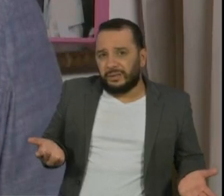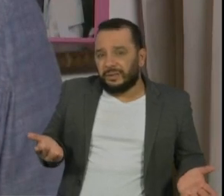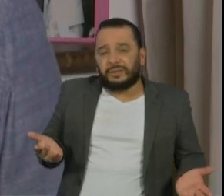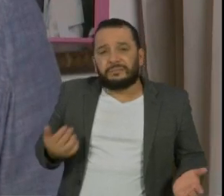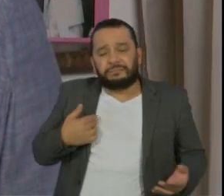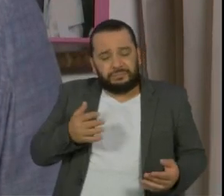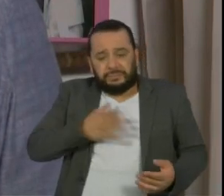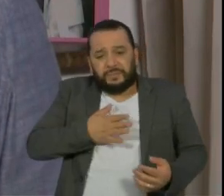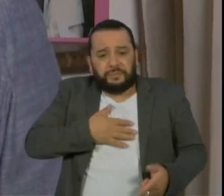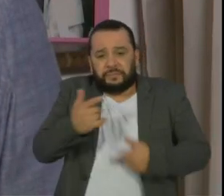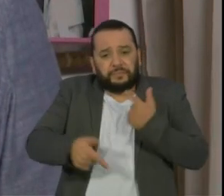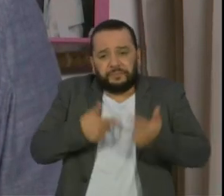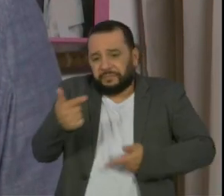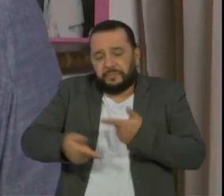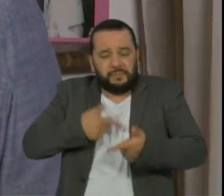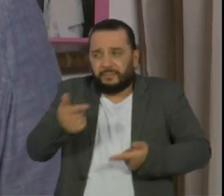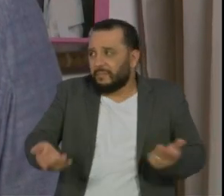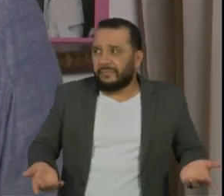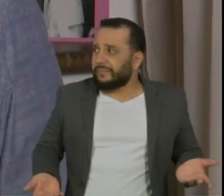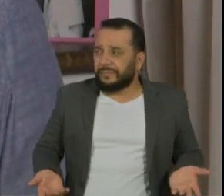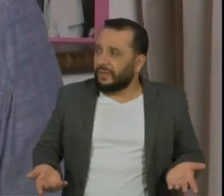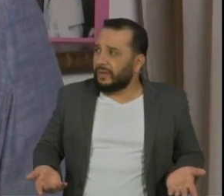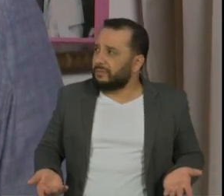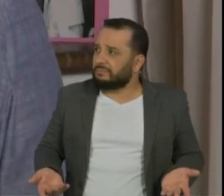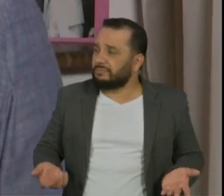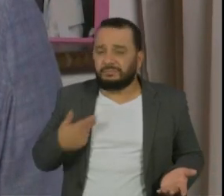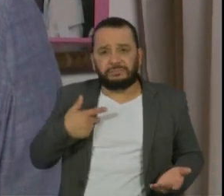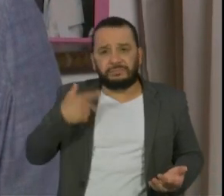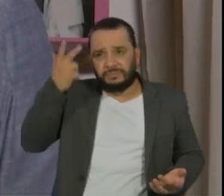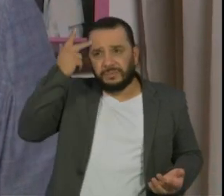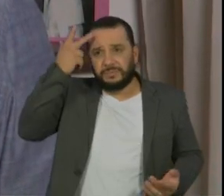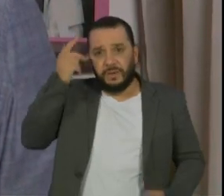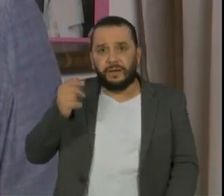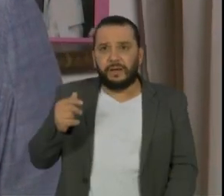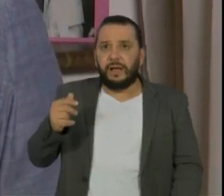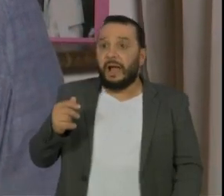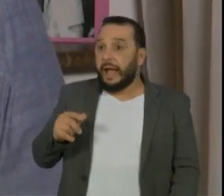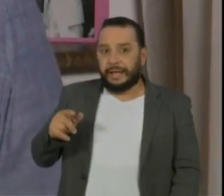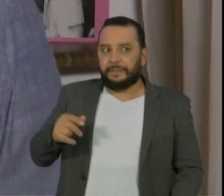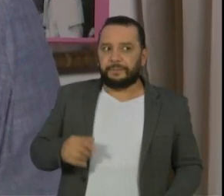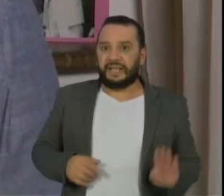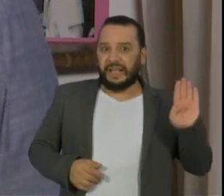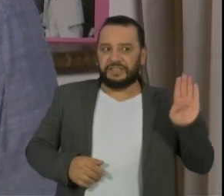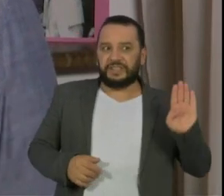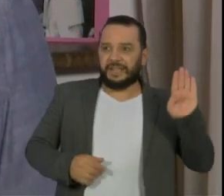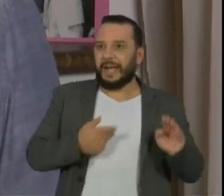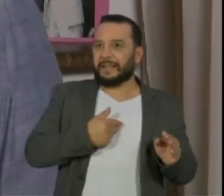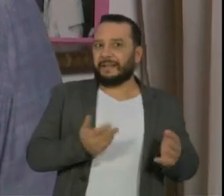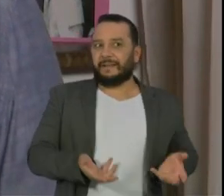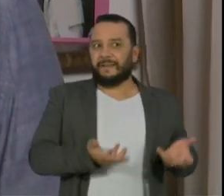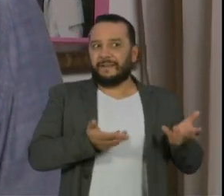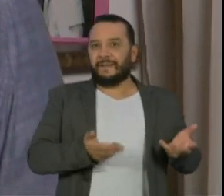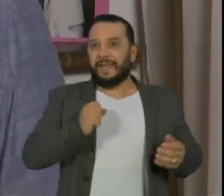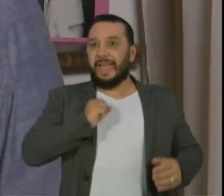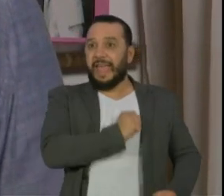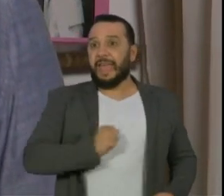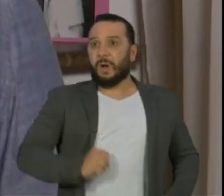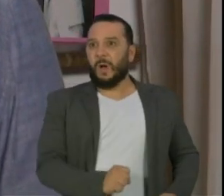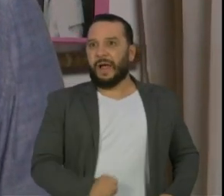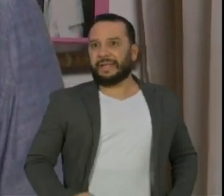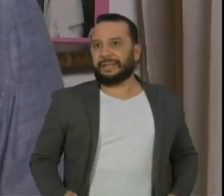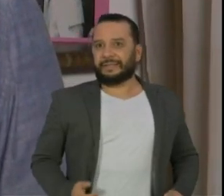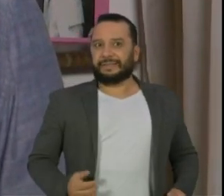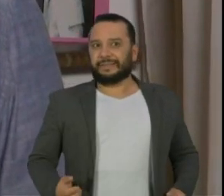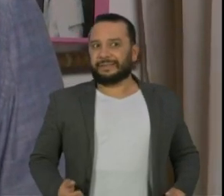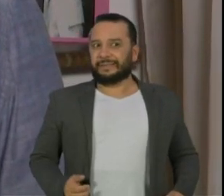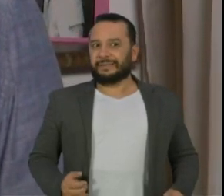isso não seja um norte. Eu não vou fazer tipo, ah, esse é o meu candidato, eu vou fazer ele saindo de herói. Não. Eu